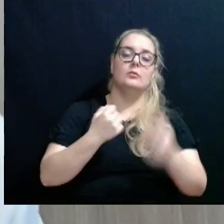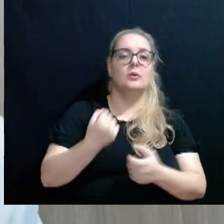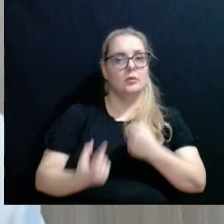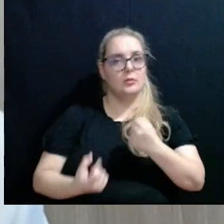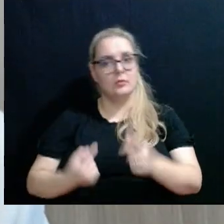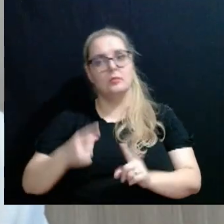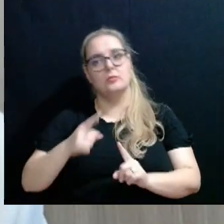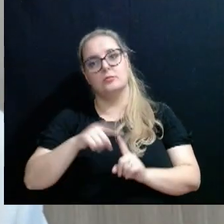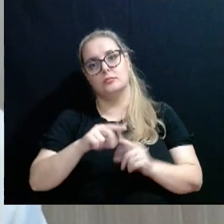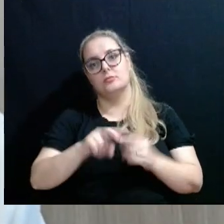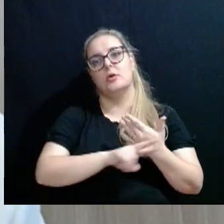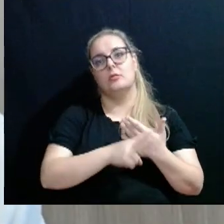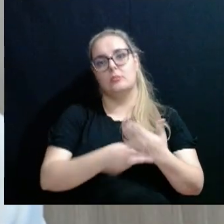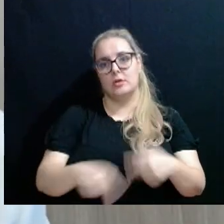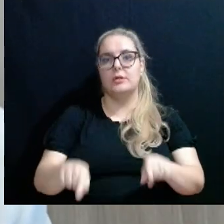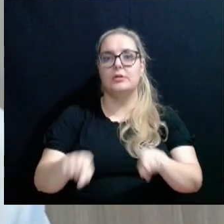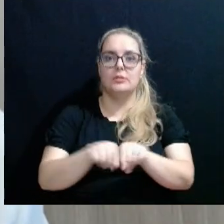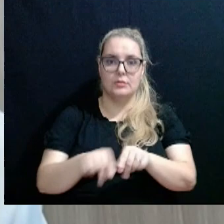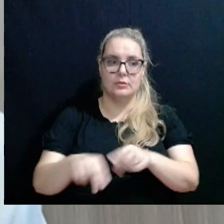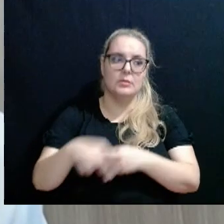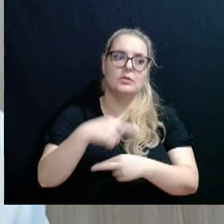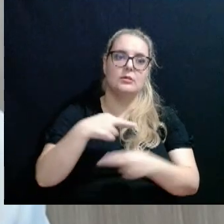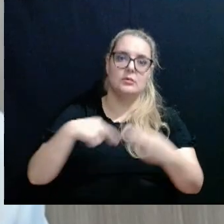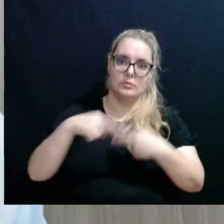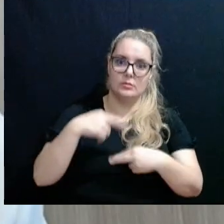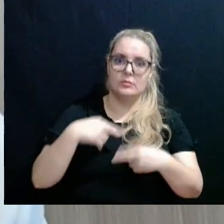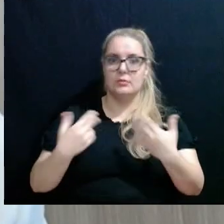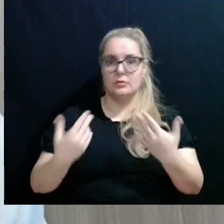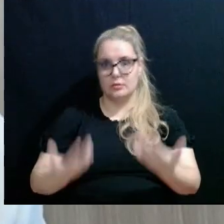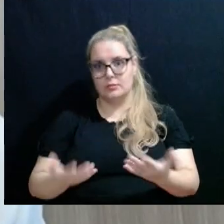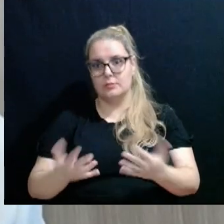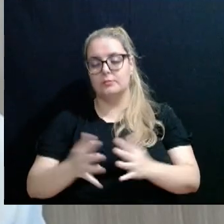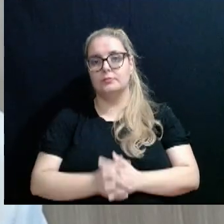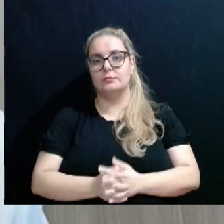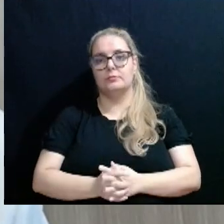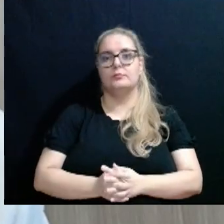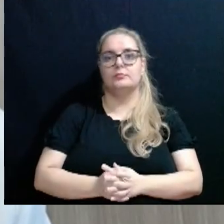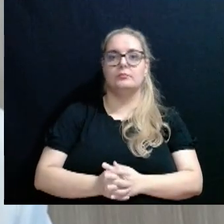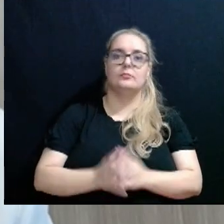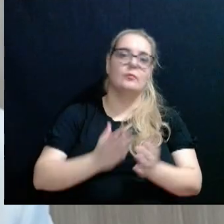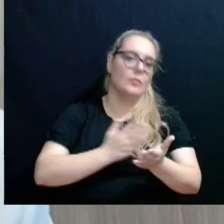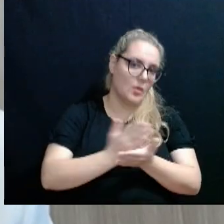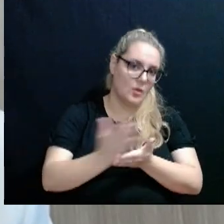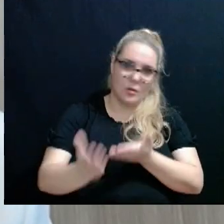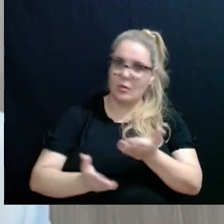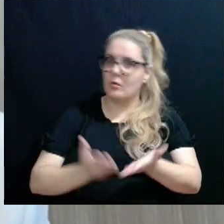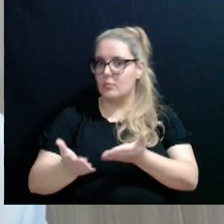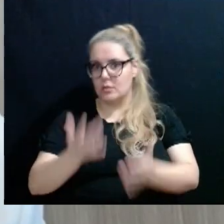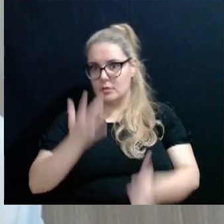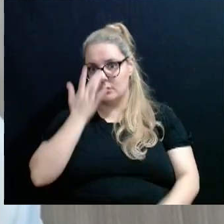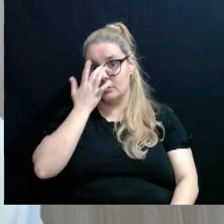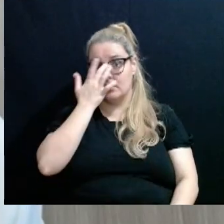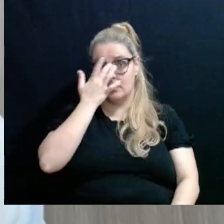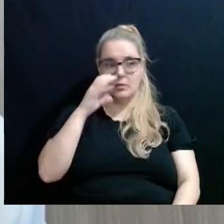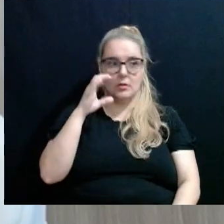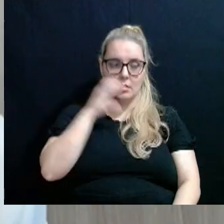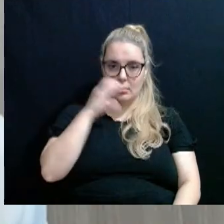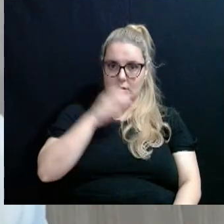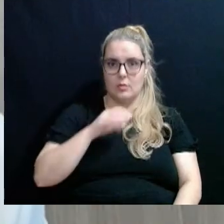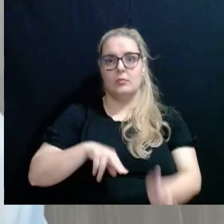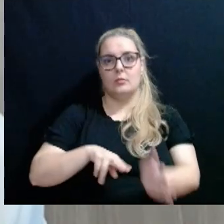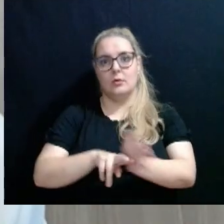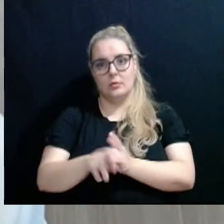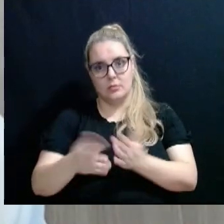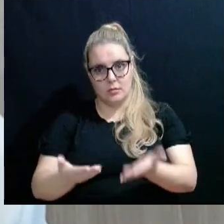vai desenvolver algum tipo de sequela. Isso também se relaciona com o início do tratamento, né?